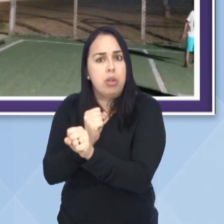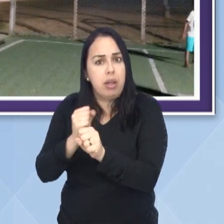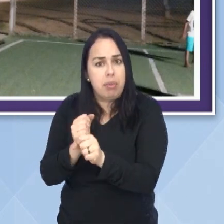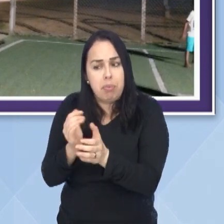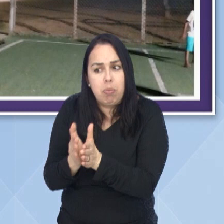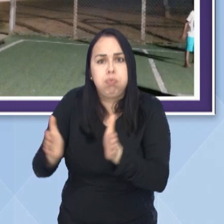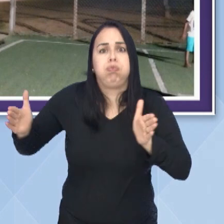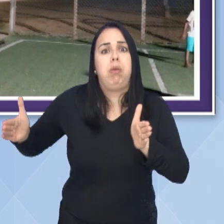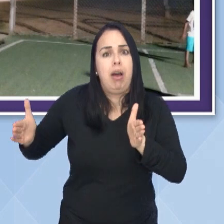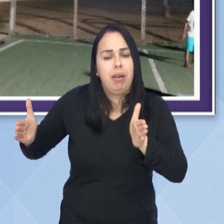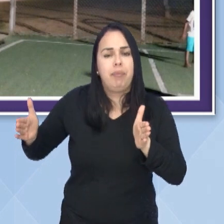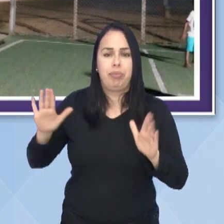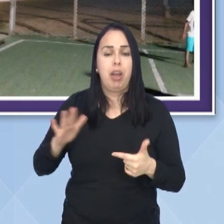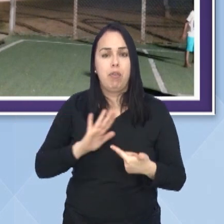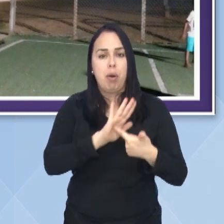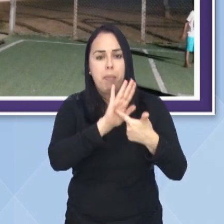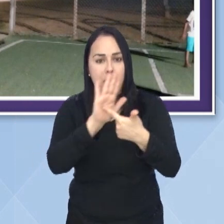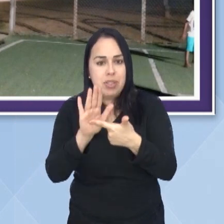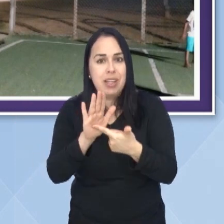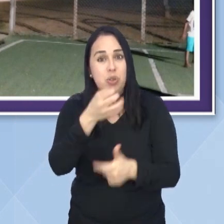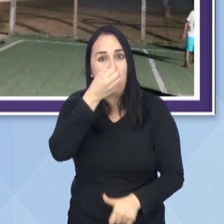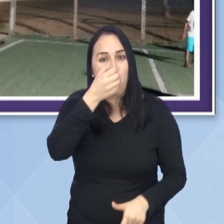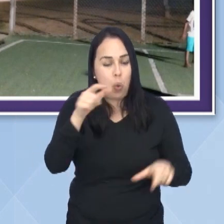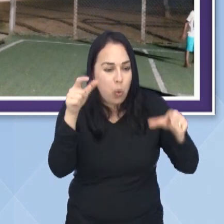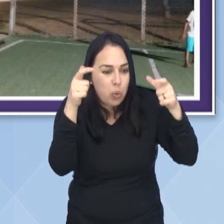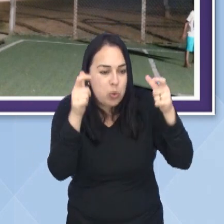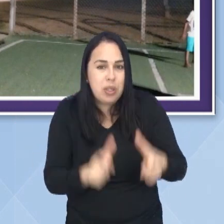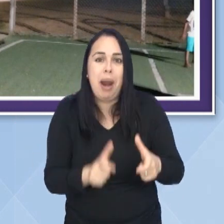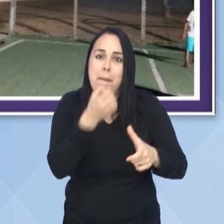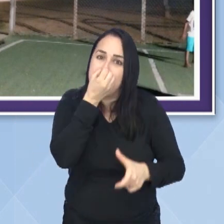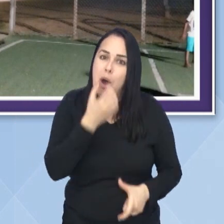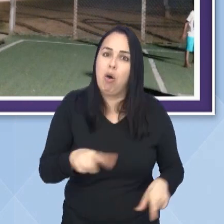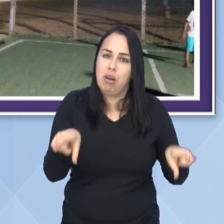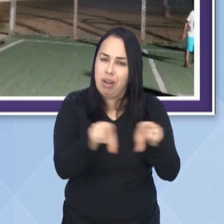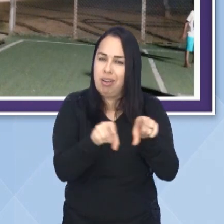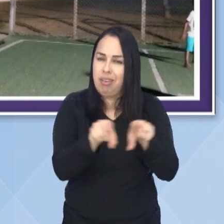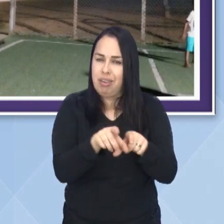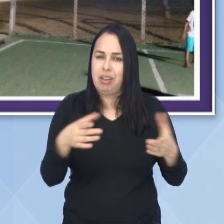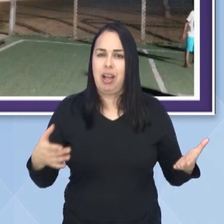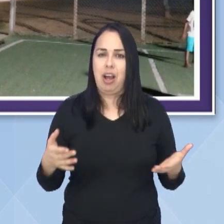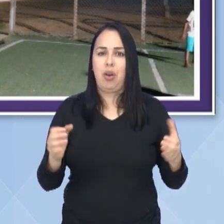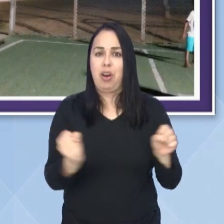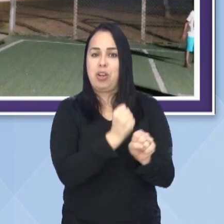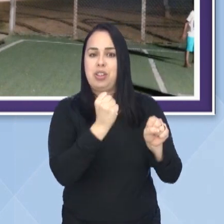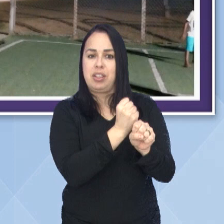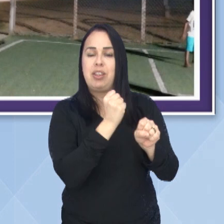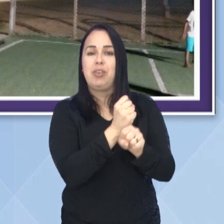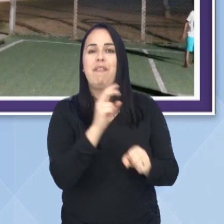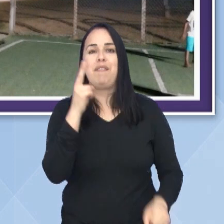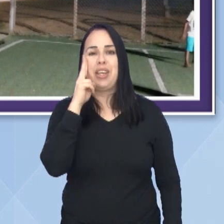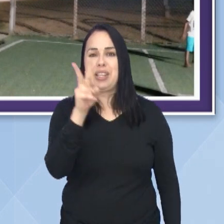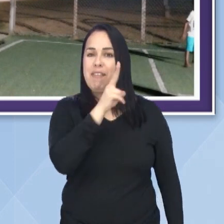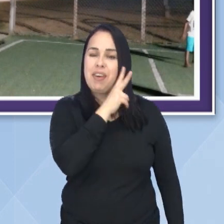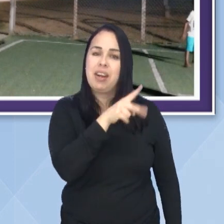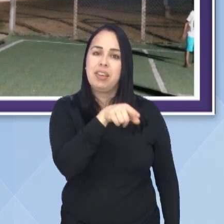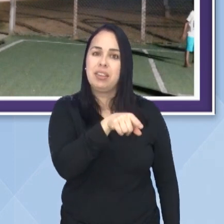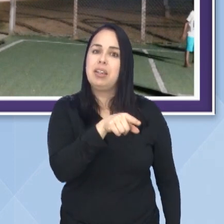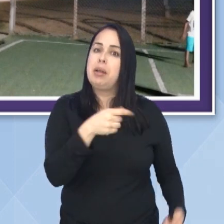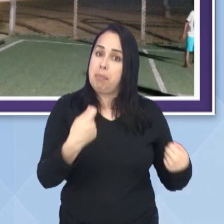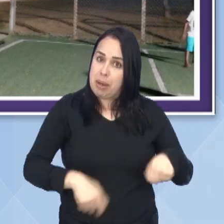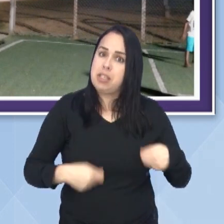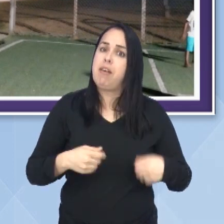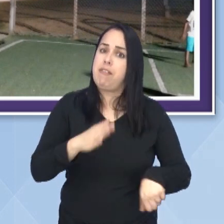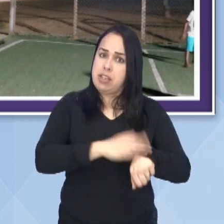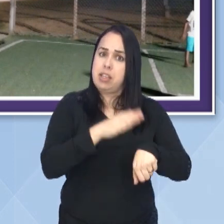eu vou mostrar as quadras boas, interessantes, e agora acabaram de fazer uma lá na Vista Verde, e que tem que ser feito,